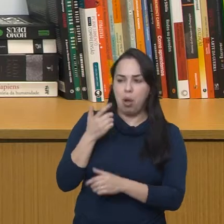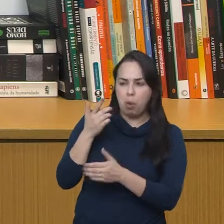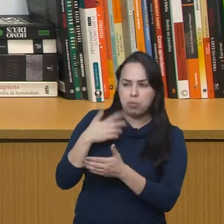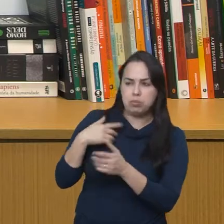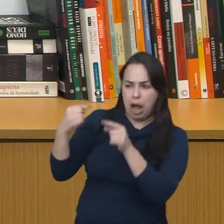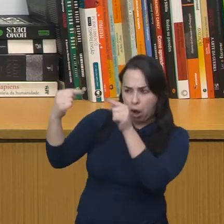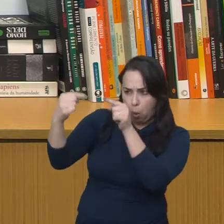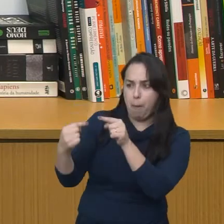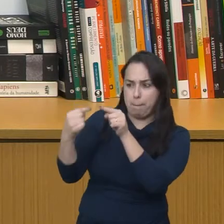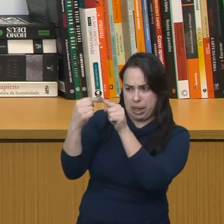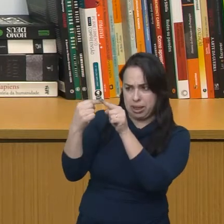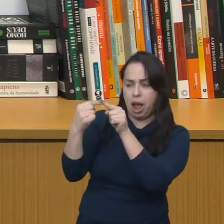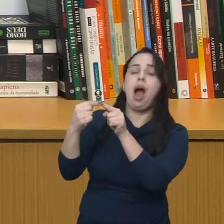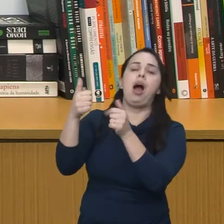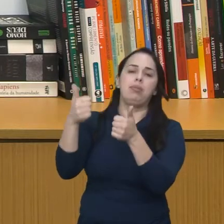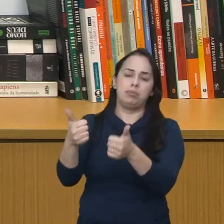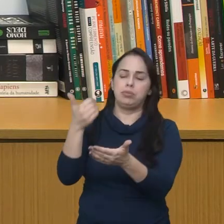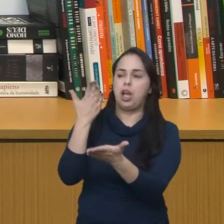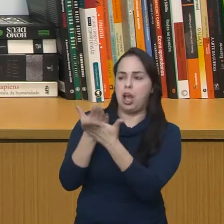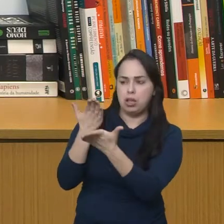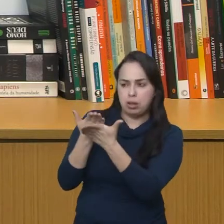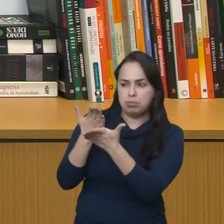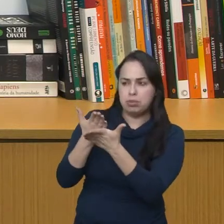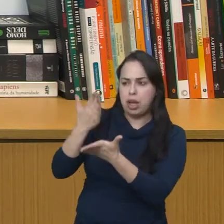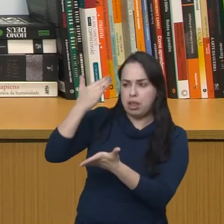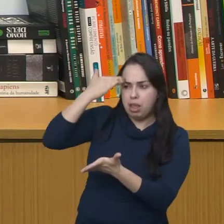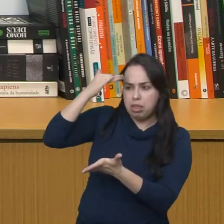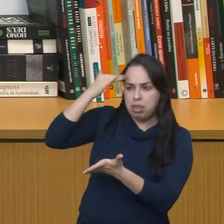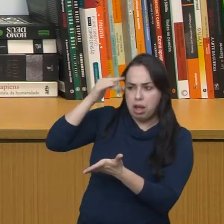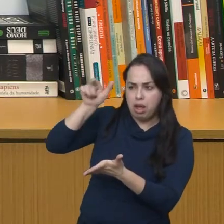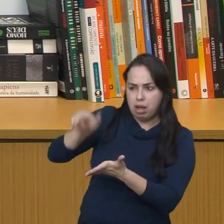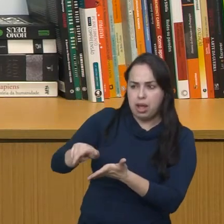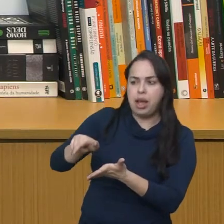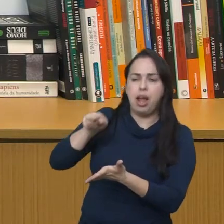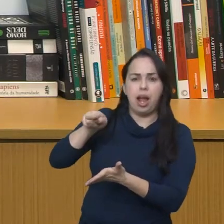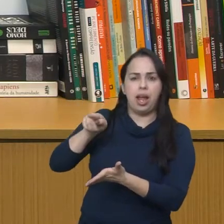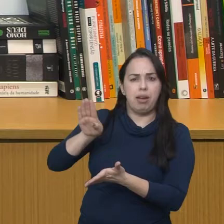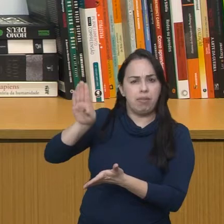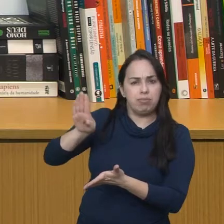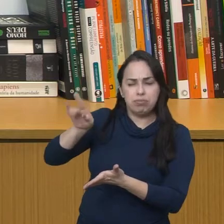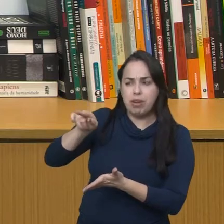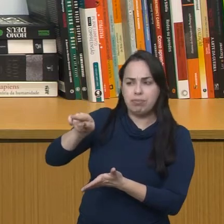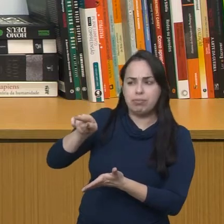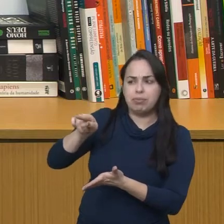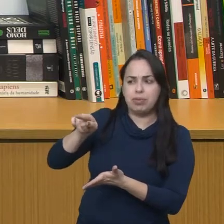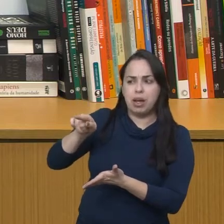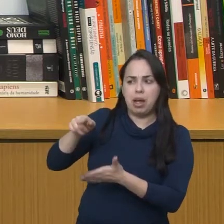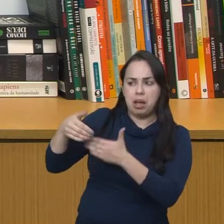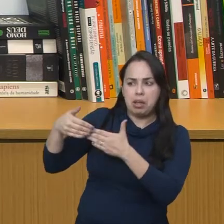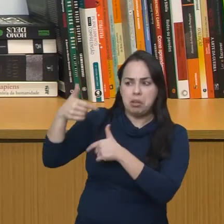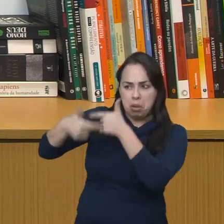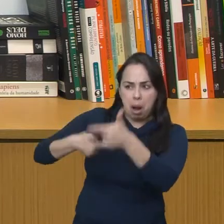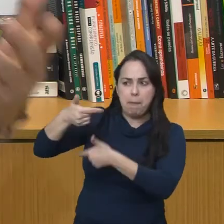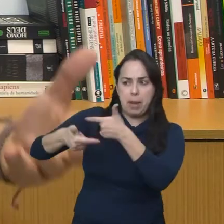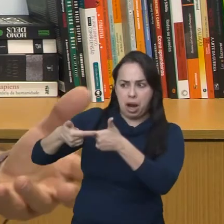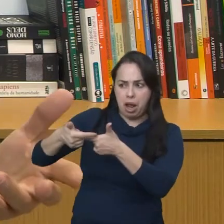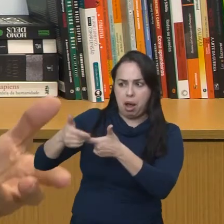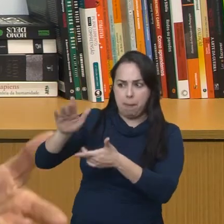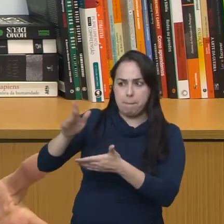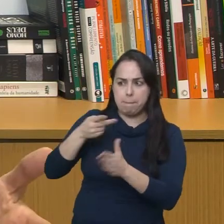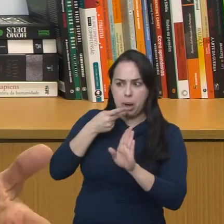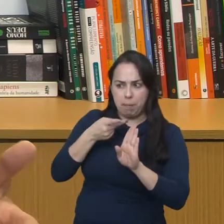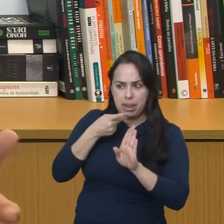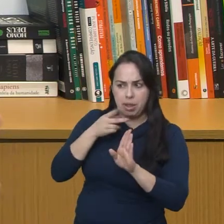realmente estudar, eu realmente tentar entender se esse candidato realmente vai